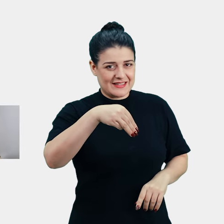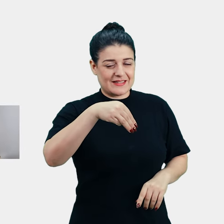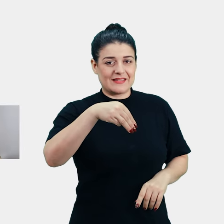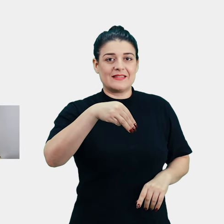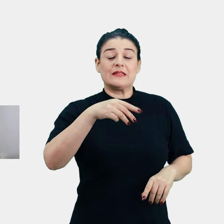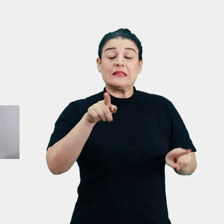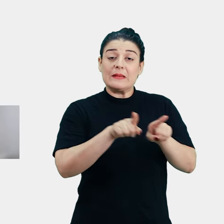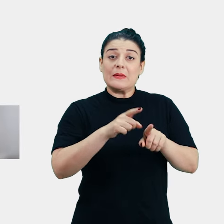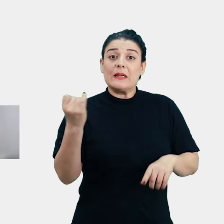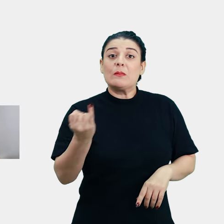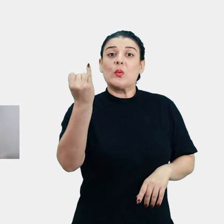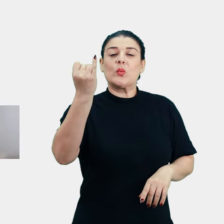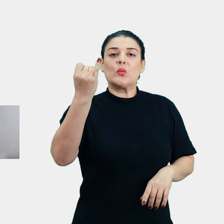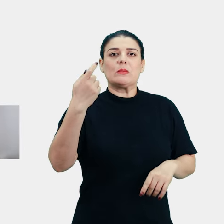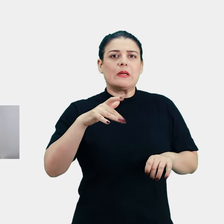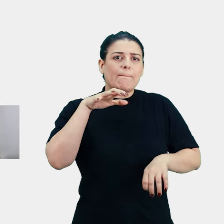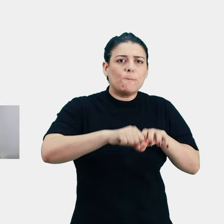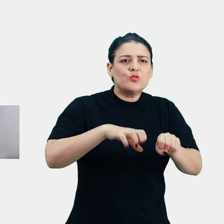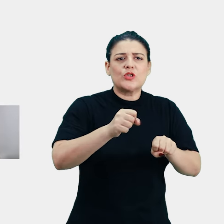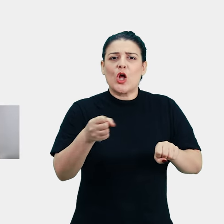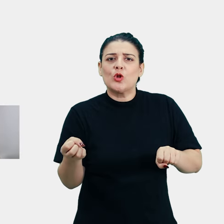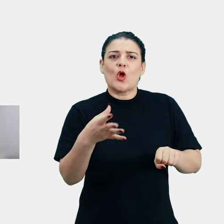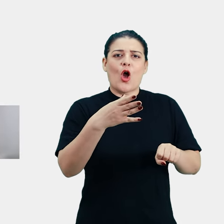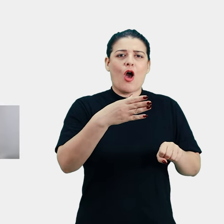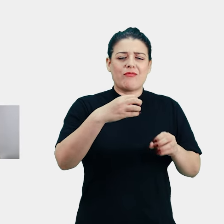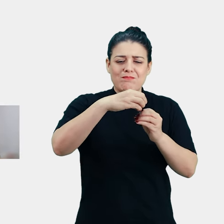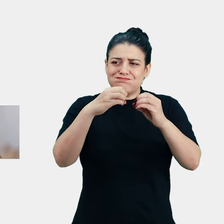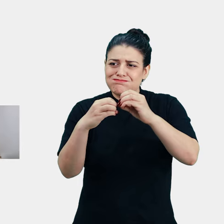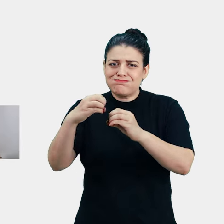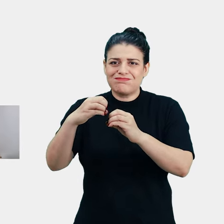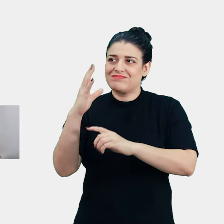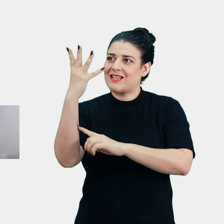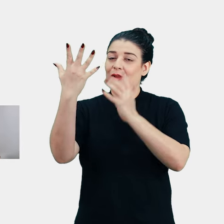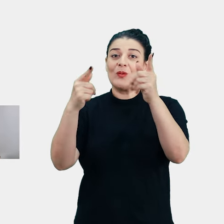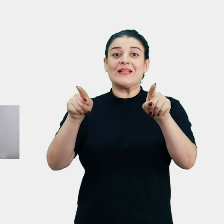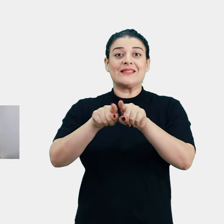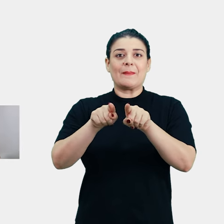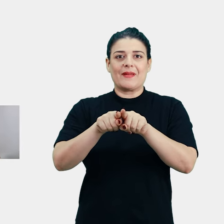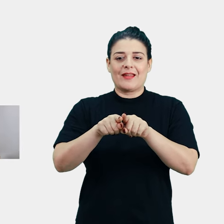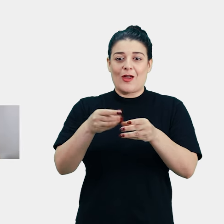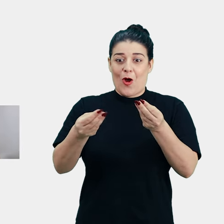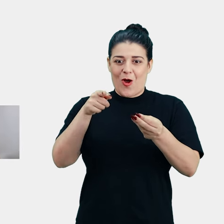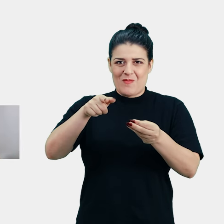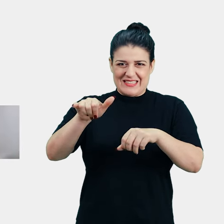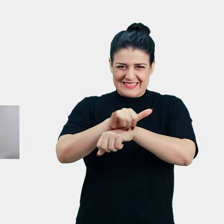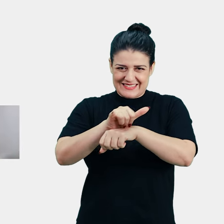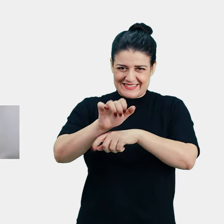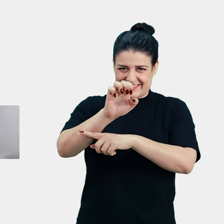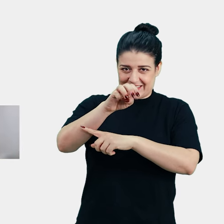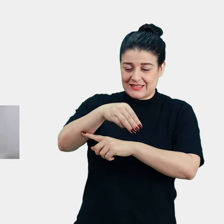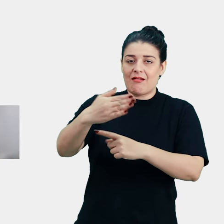da importância, né, da gente buscar por novas moléculas aí na natureza e o quanto a espectrometria de massas tem